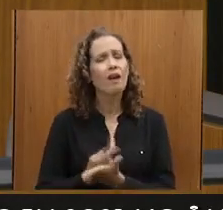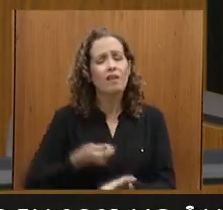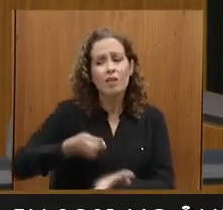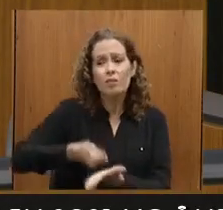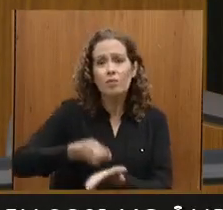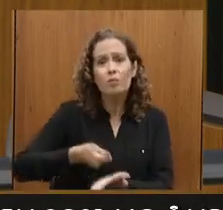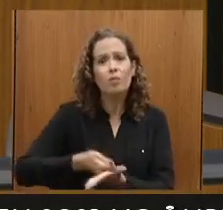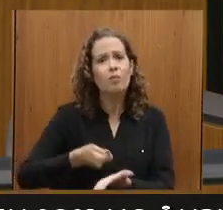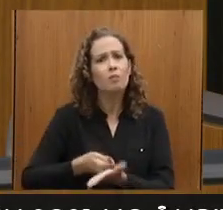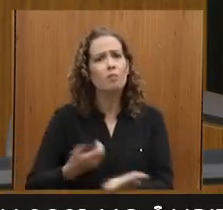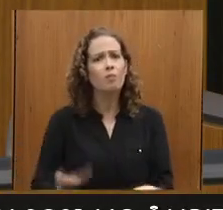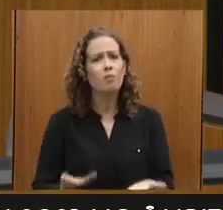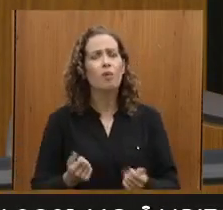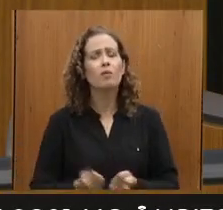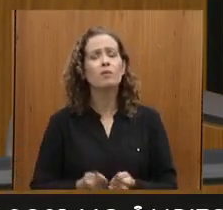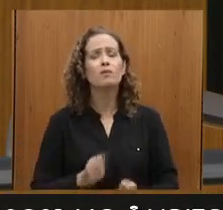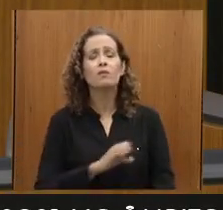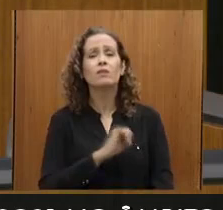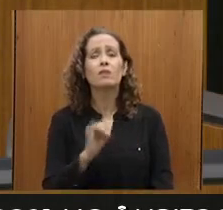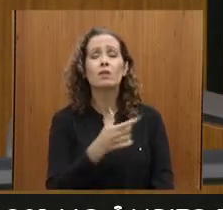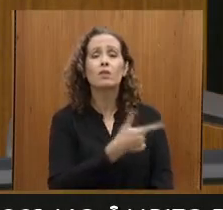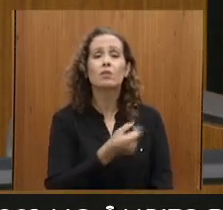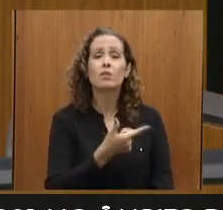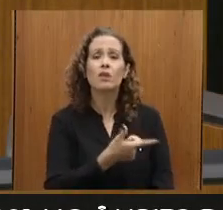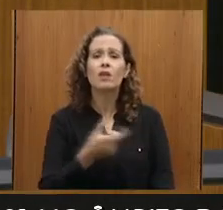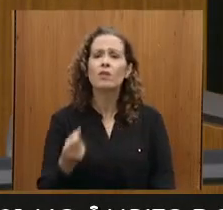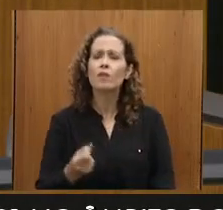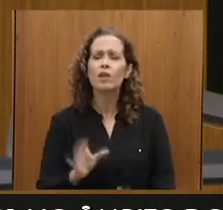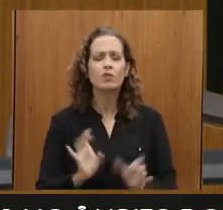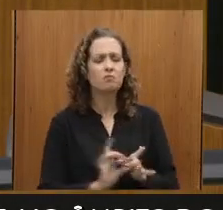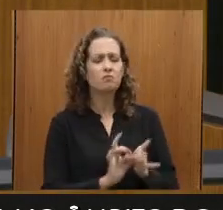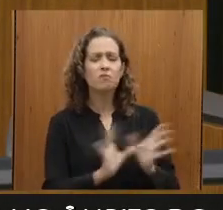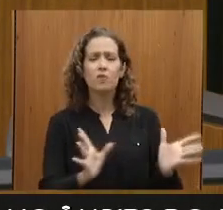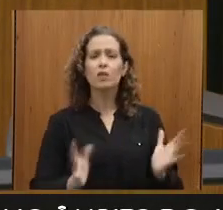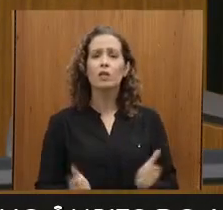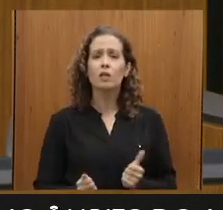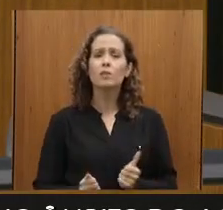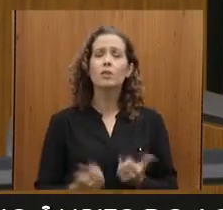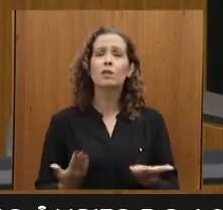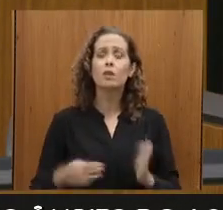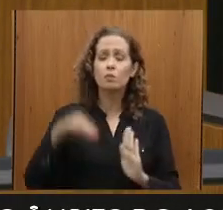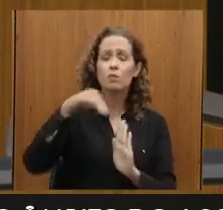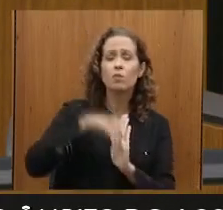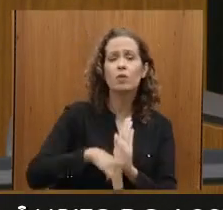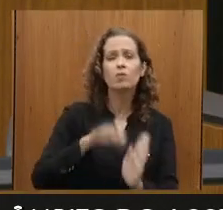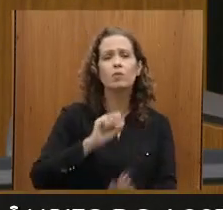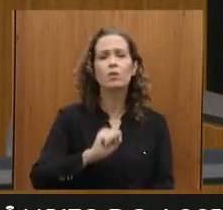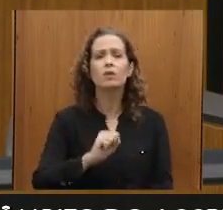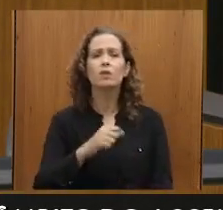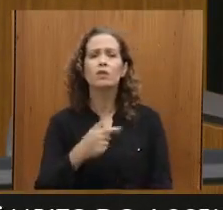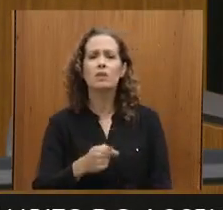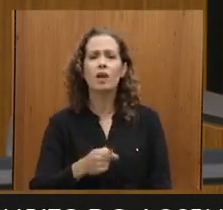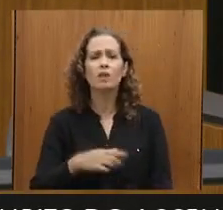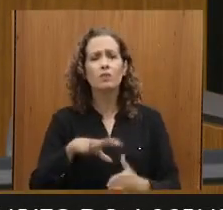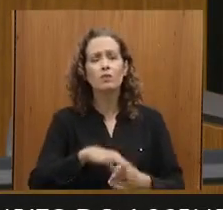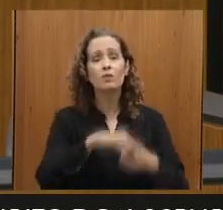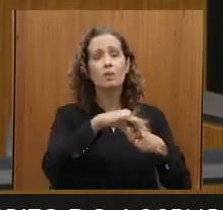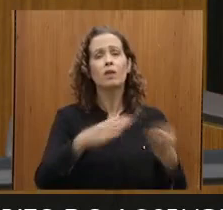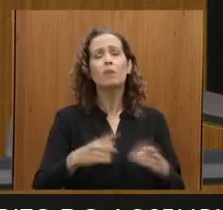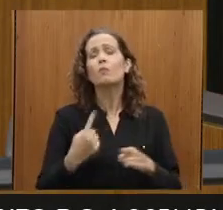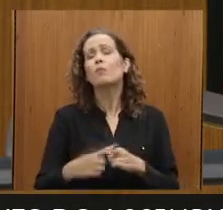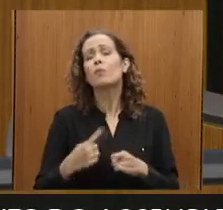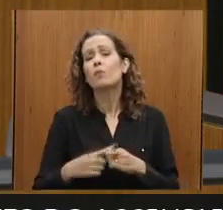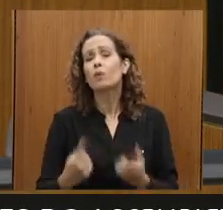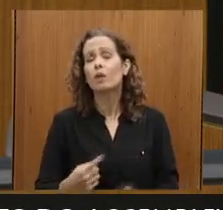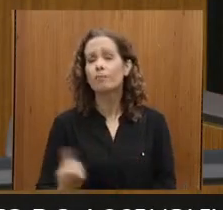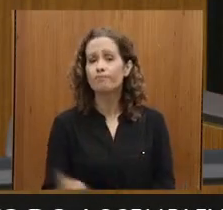reposição, sendo que em 2020 foi abonado, suspenda o Memorando 87, e aí, de fato, quando o projeto de lei